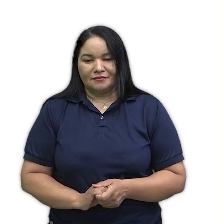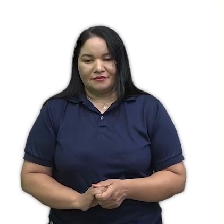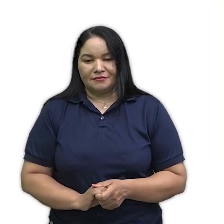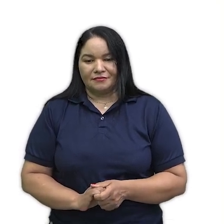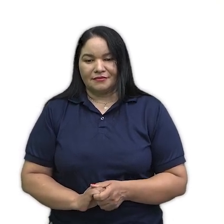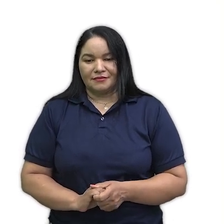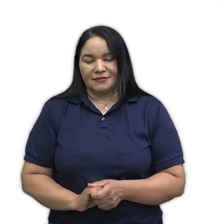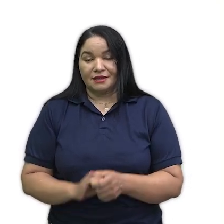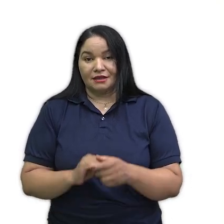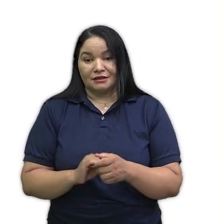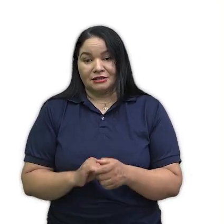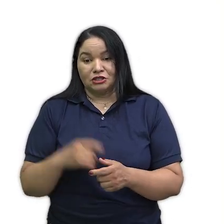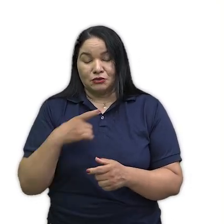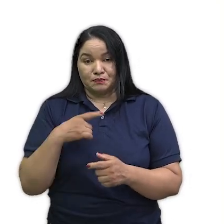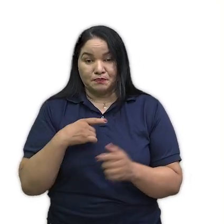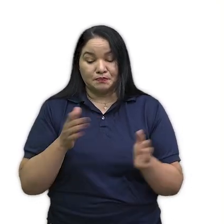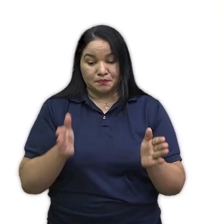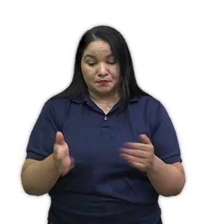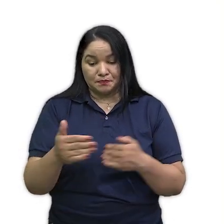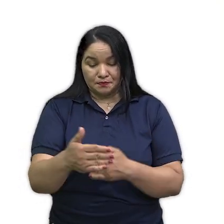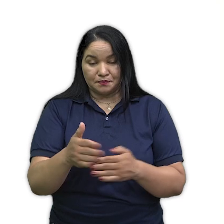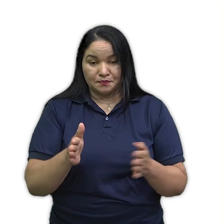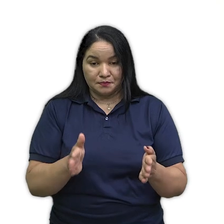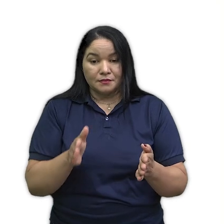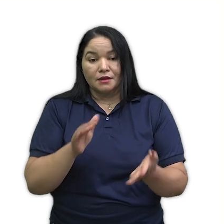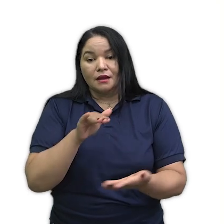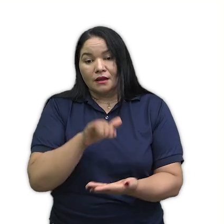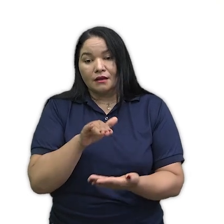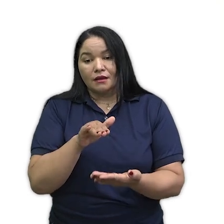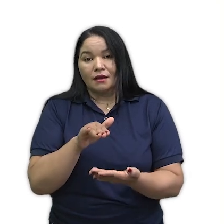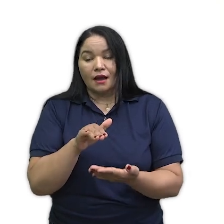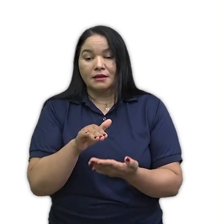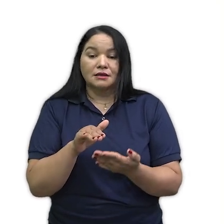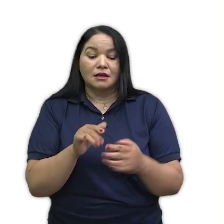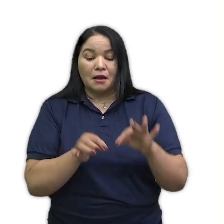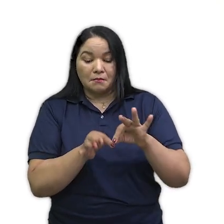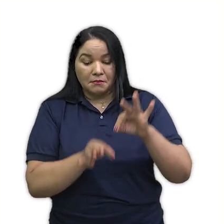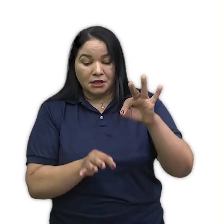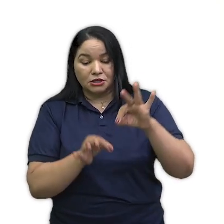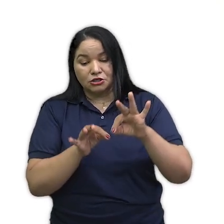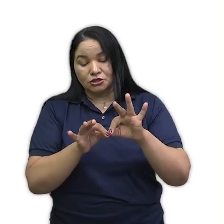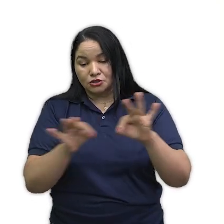ele tem todas as suas medidas congruentes.